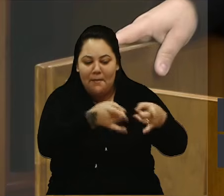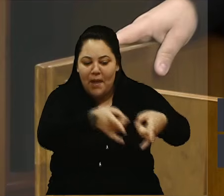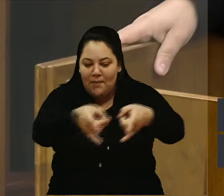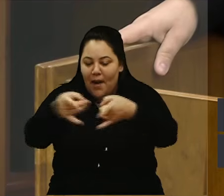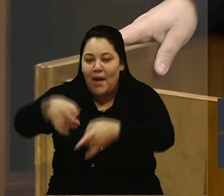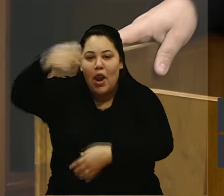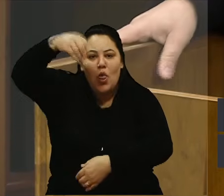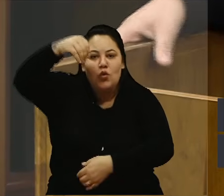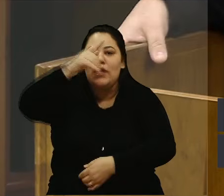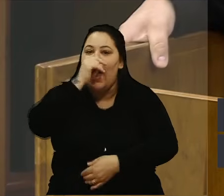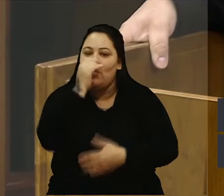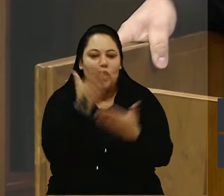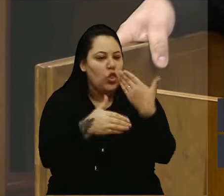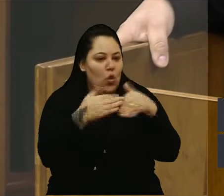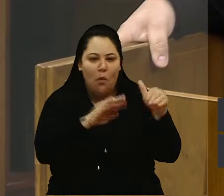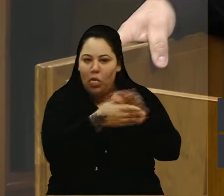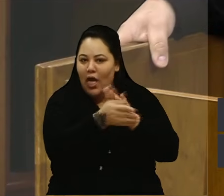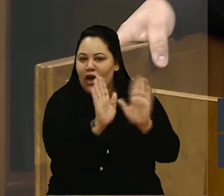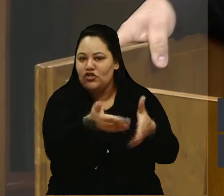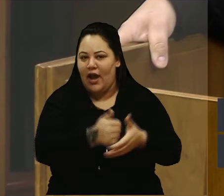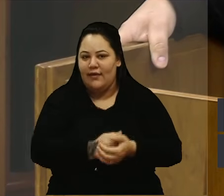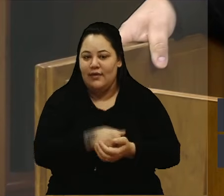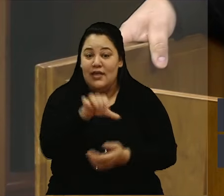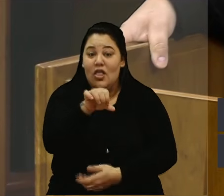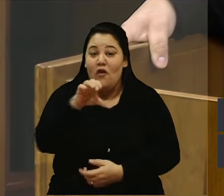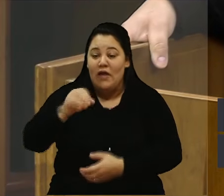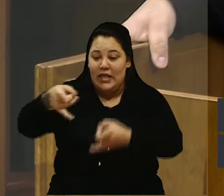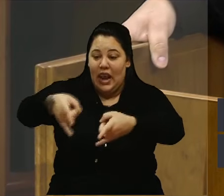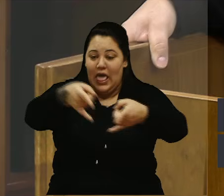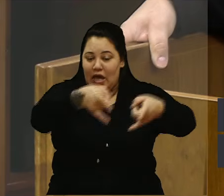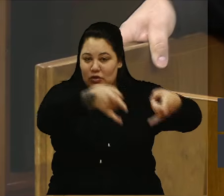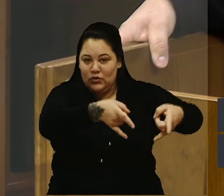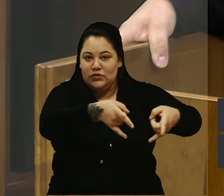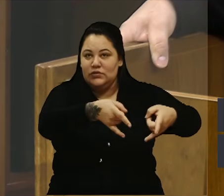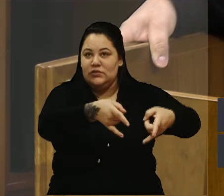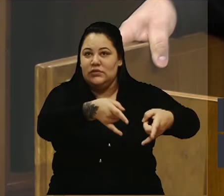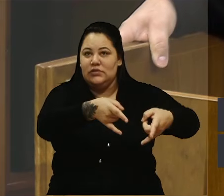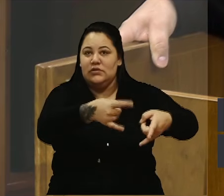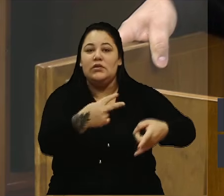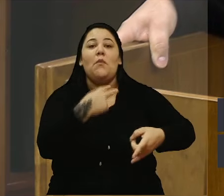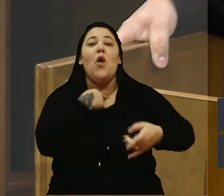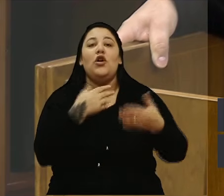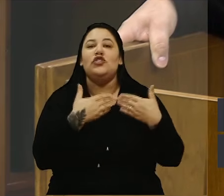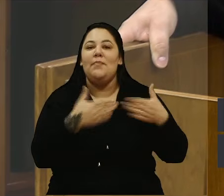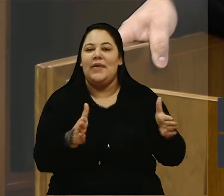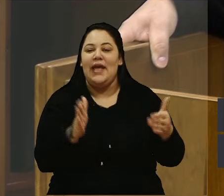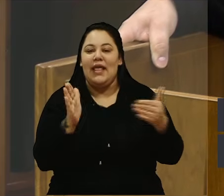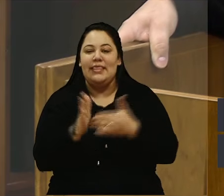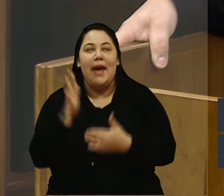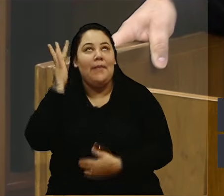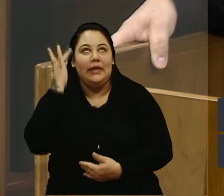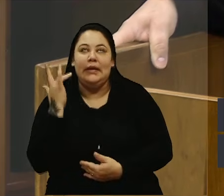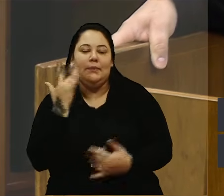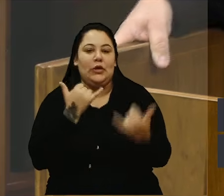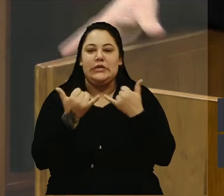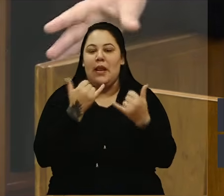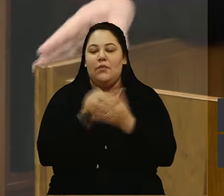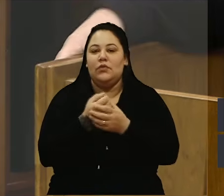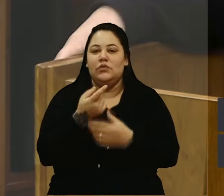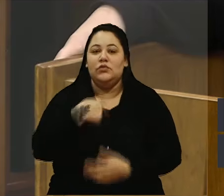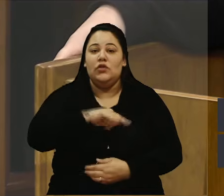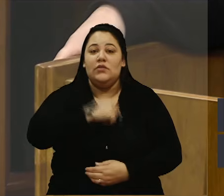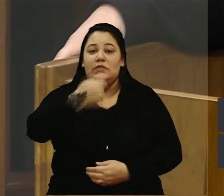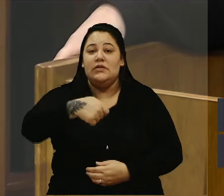instalado. Esses 90 leitos, se não podem ser abertos de hoje para amanhã, nós temos o que? A